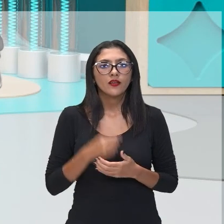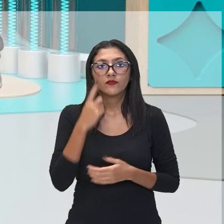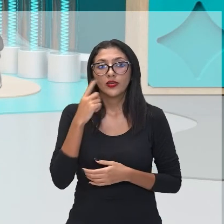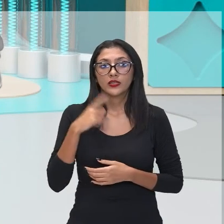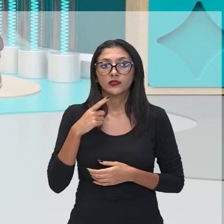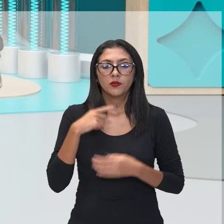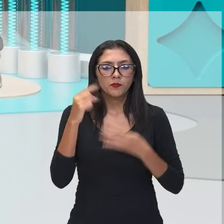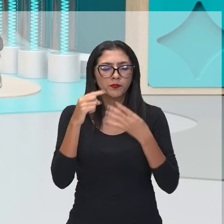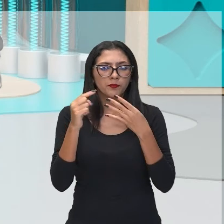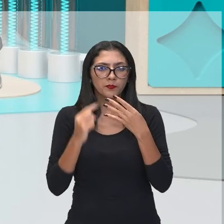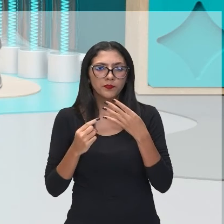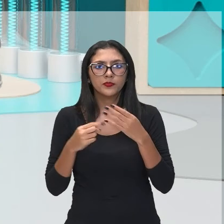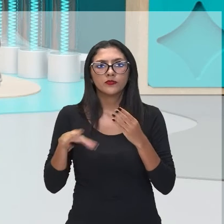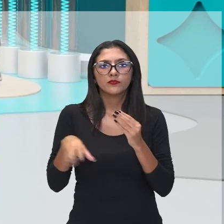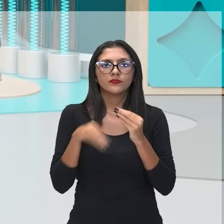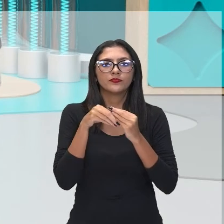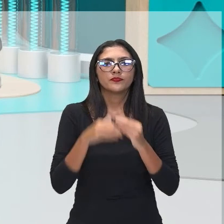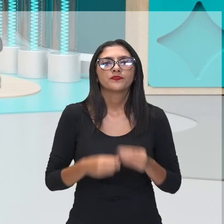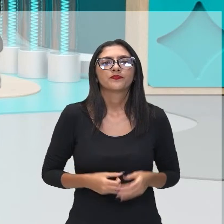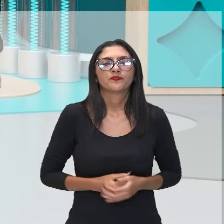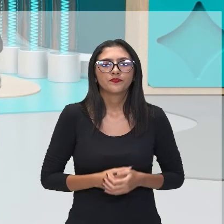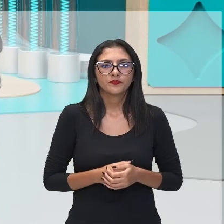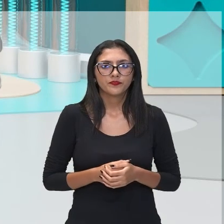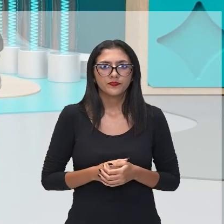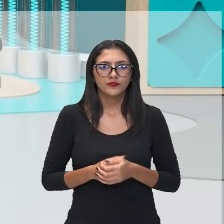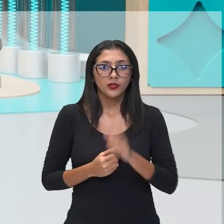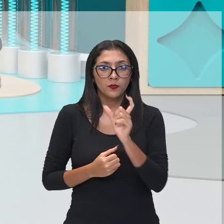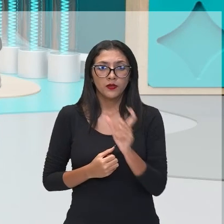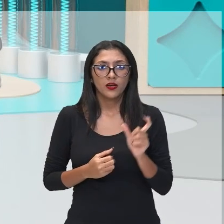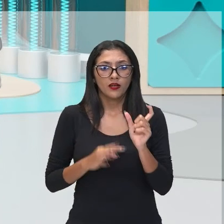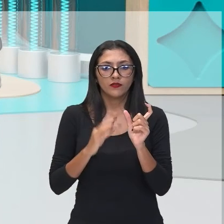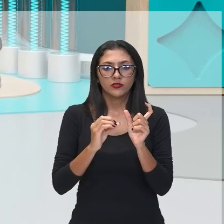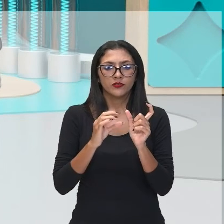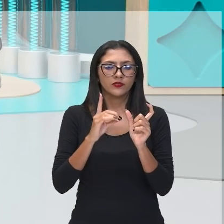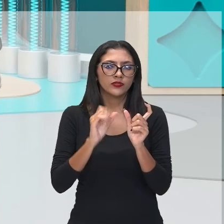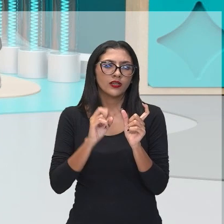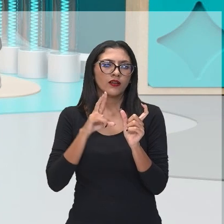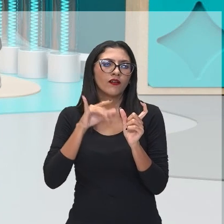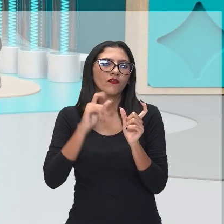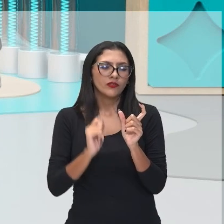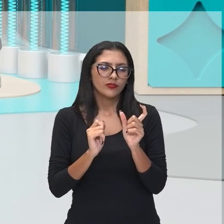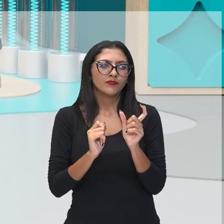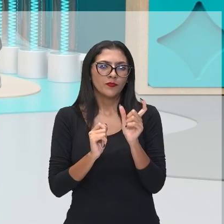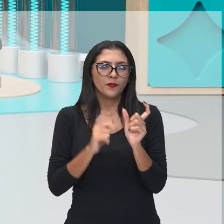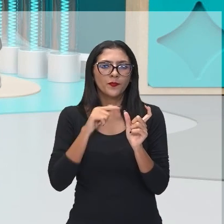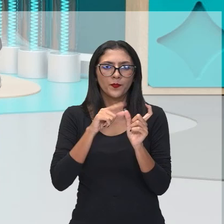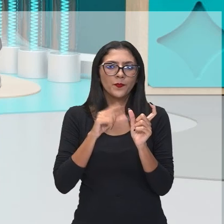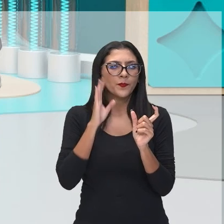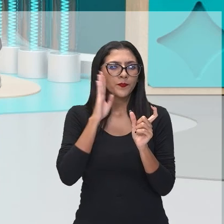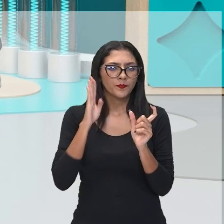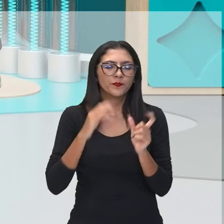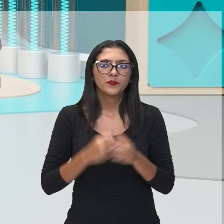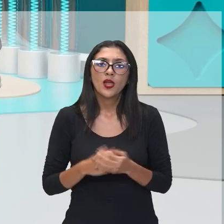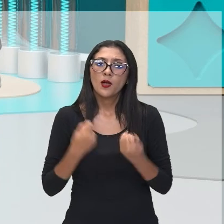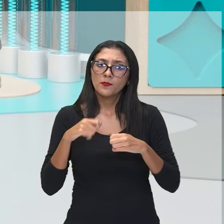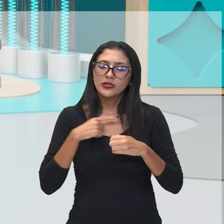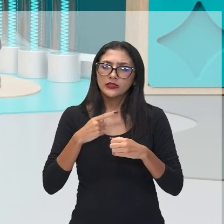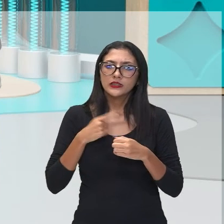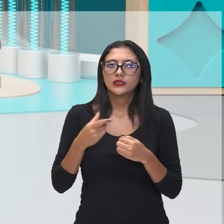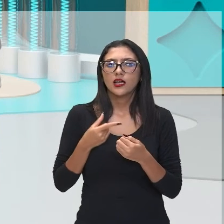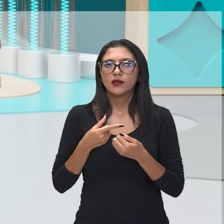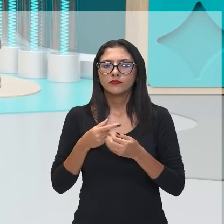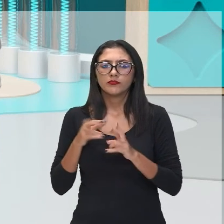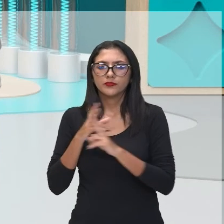só. Todavia, isso, certo, deve ocorrer por meio de medidas socioeducativas que